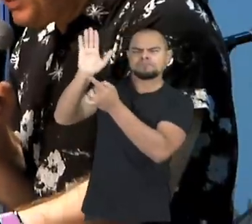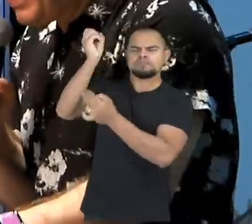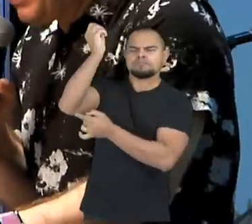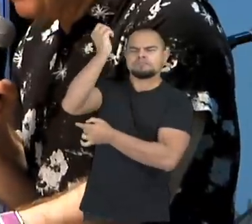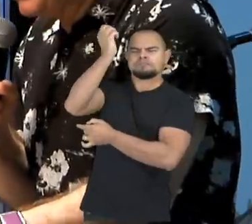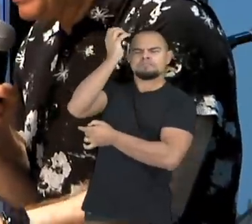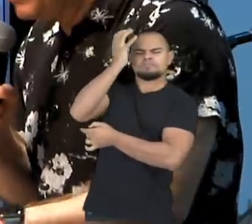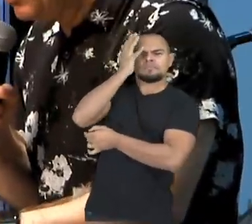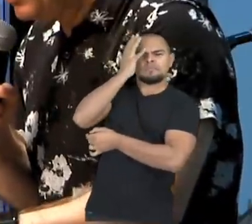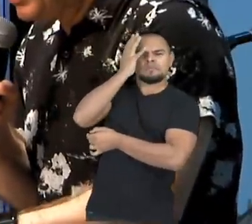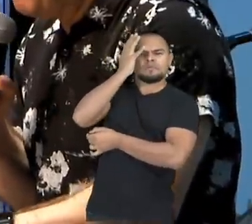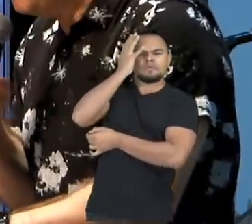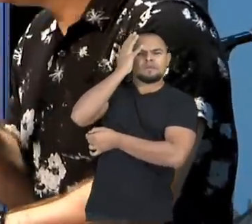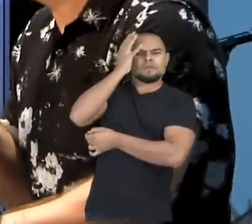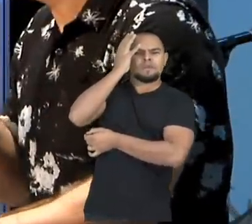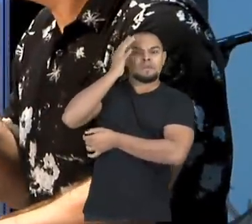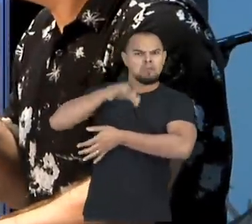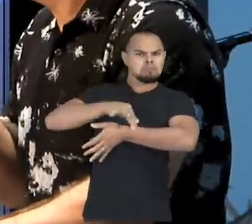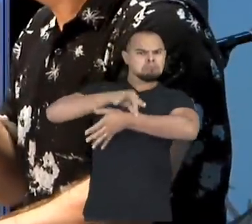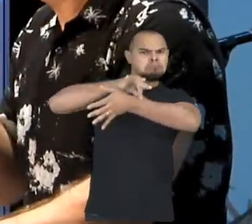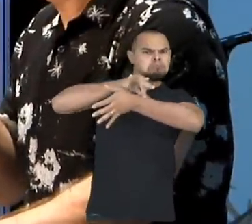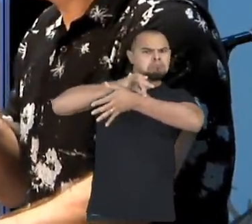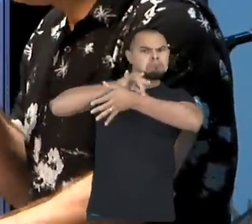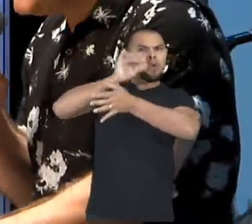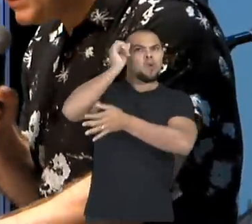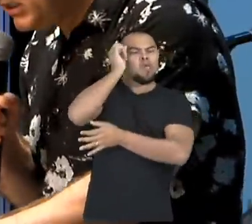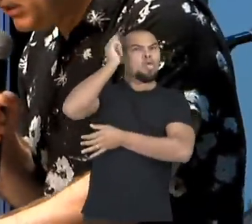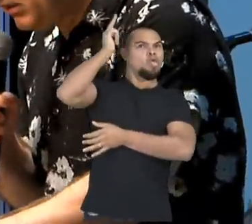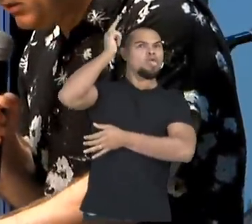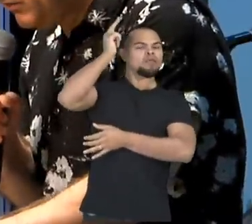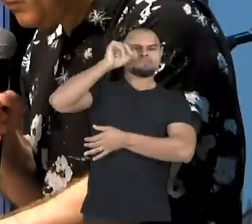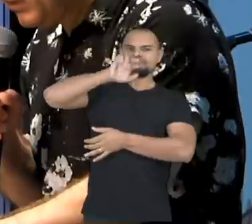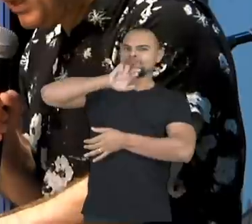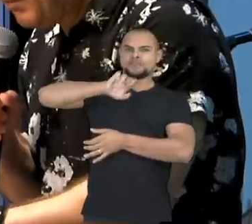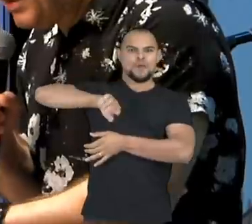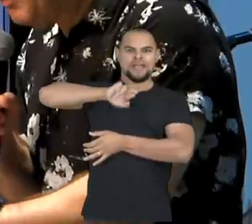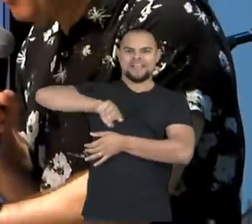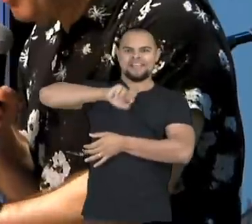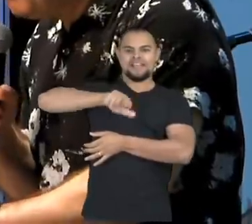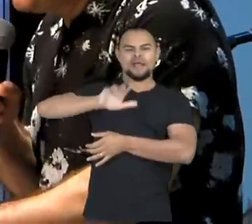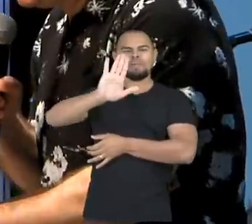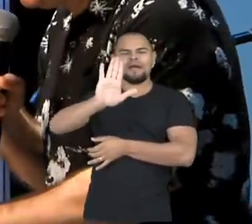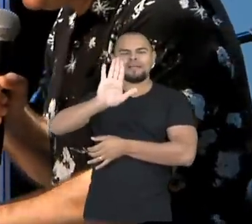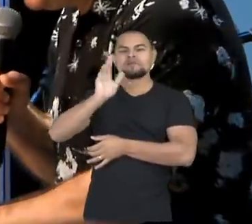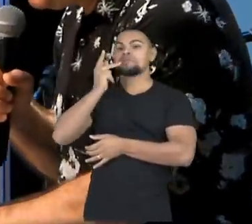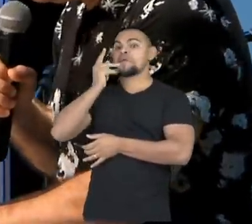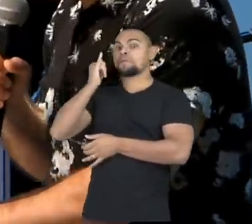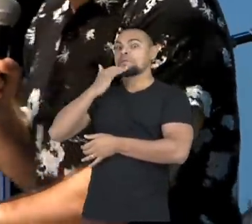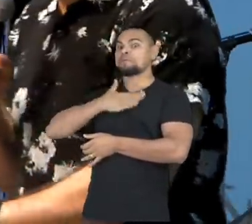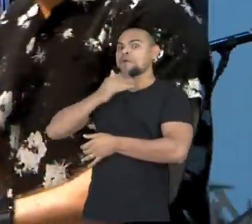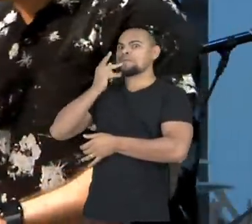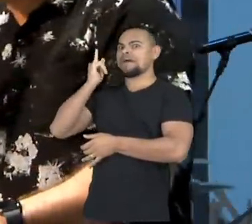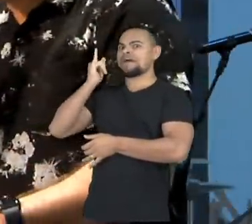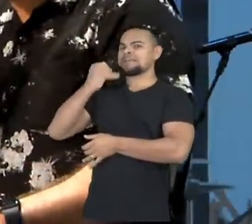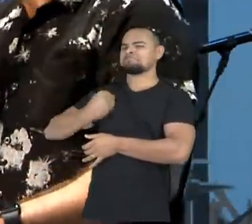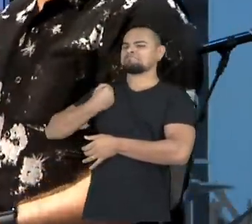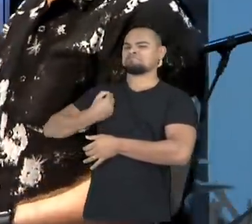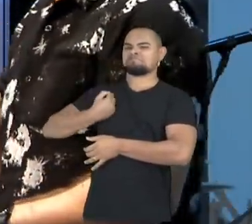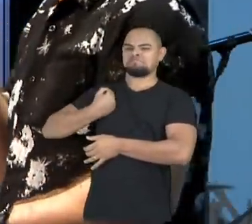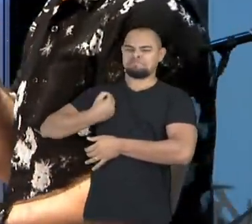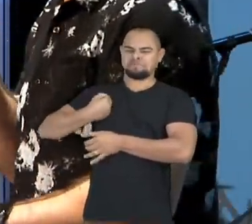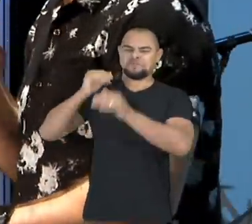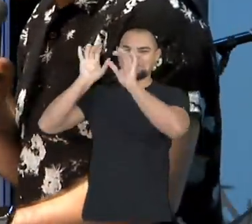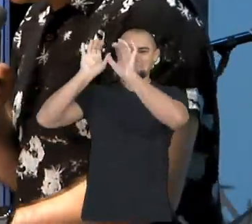foi revelado por carne ou sangue, mas por meu Pai que está